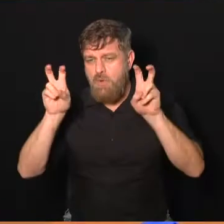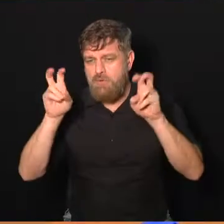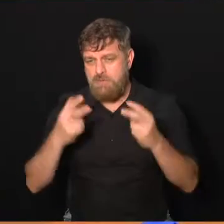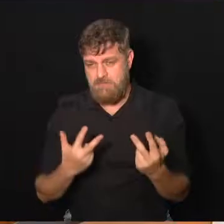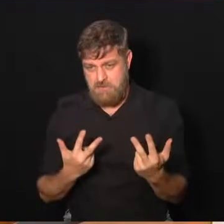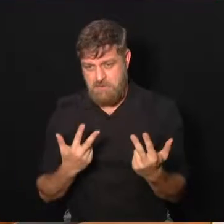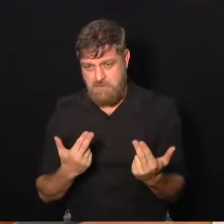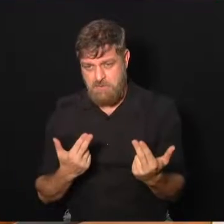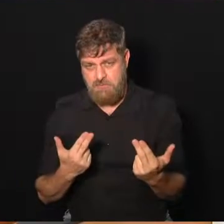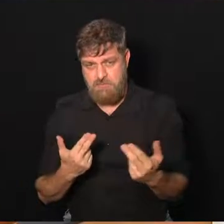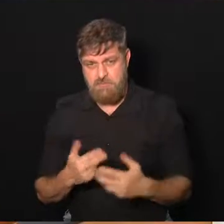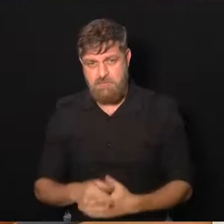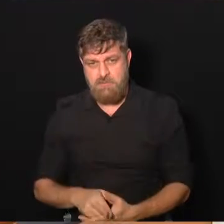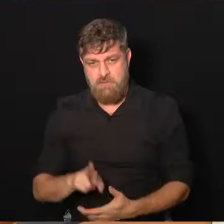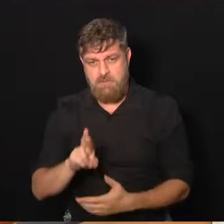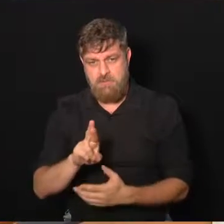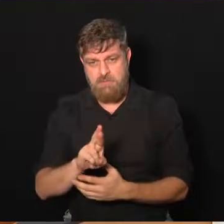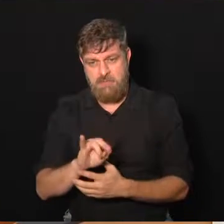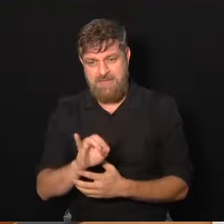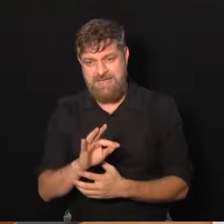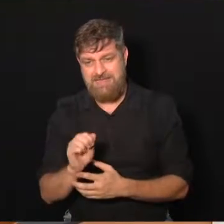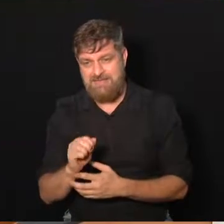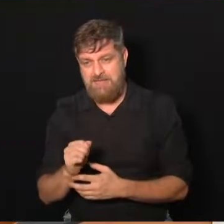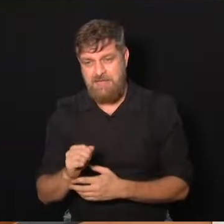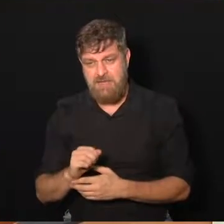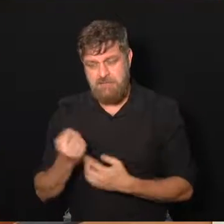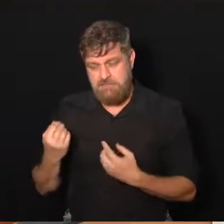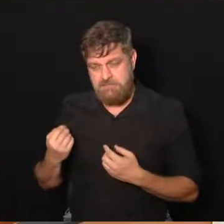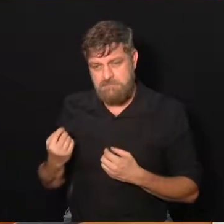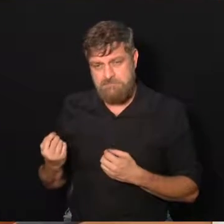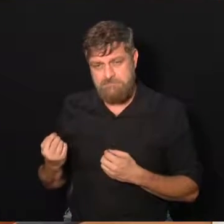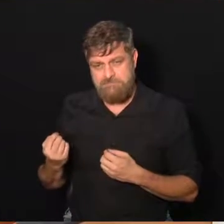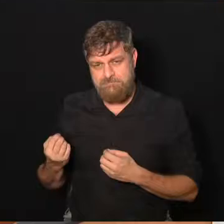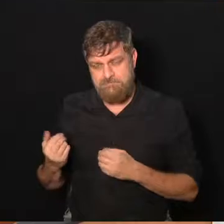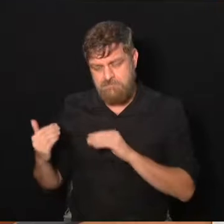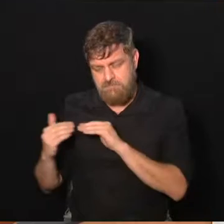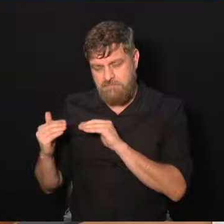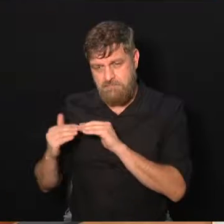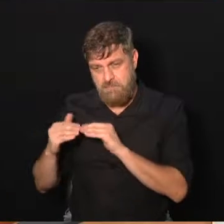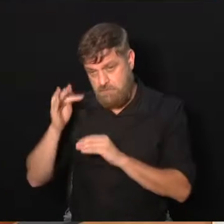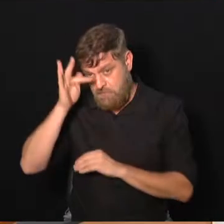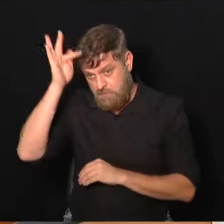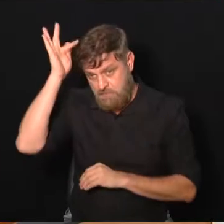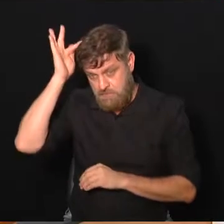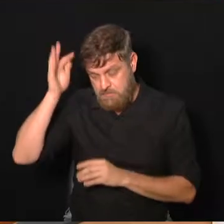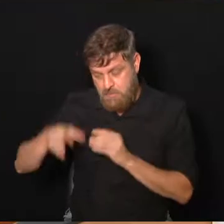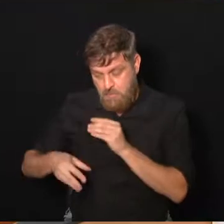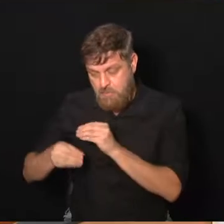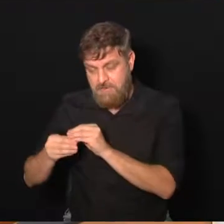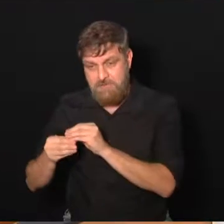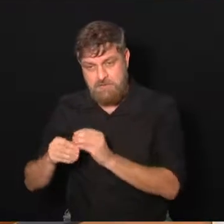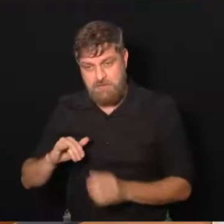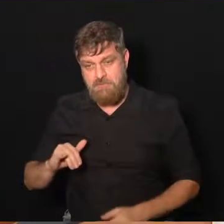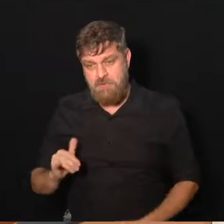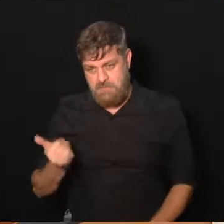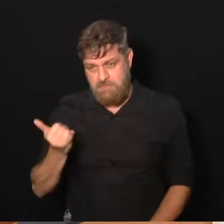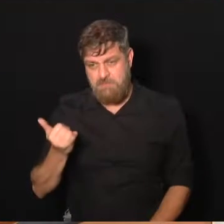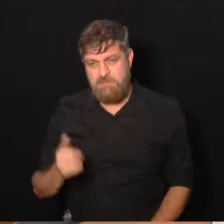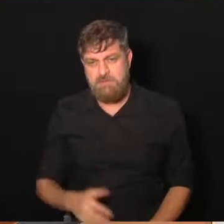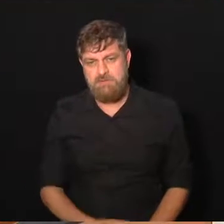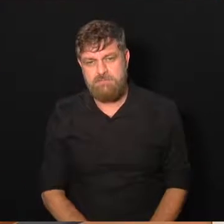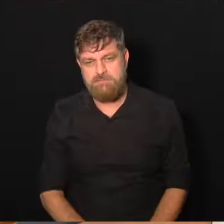Rita... Só um gancho da fala do Flávio Lamas, também aproveitando a fala